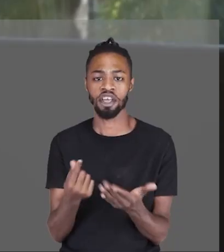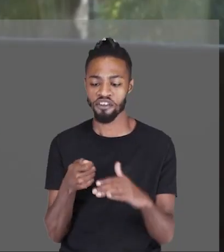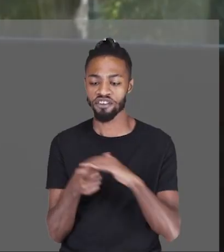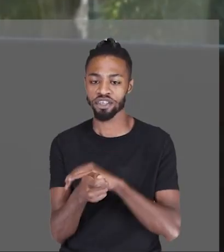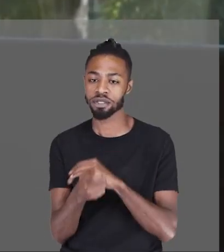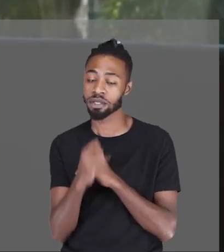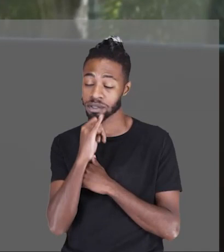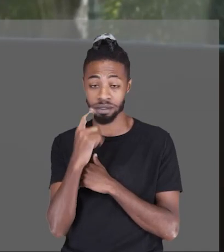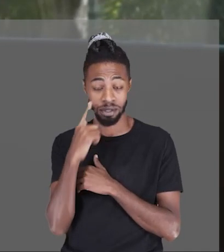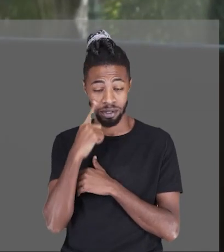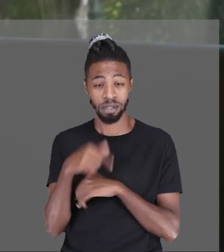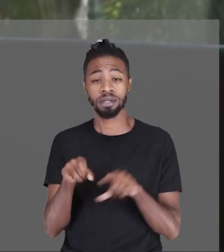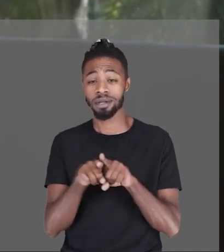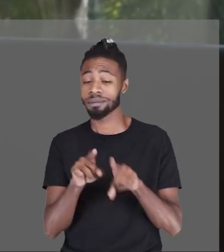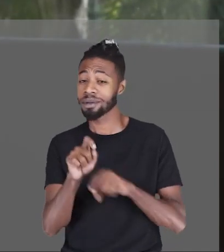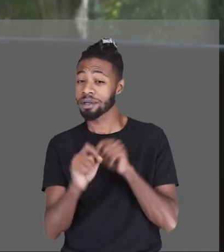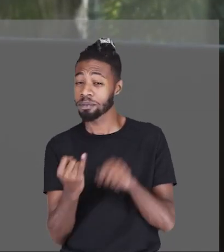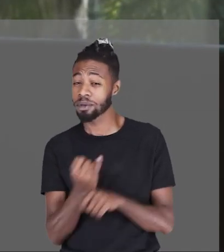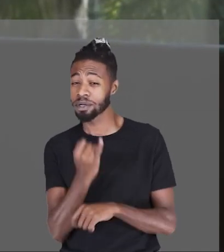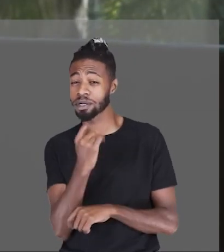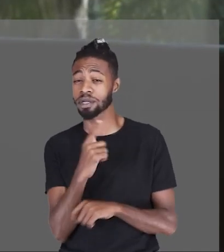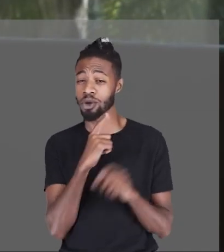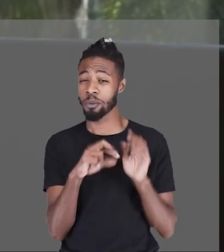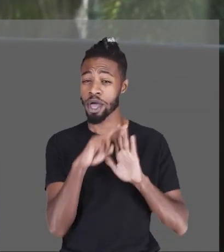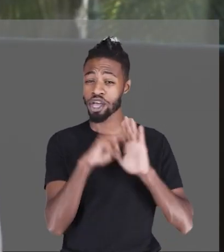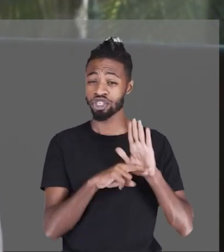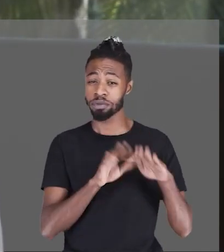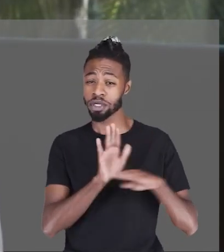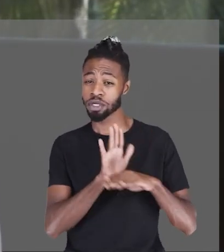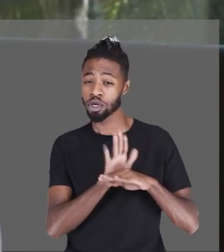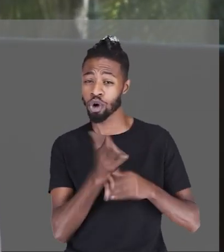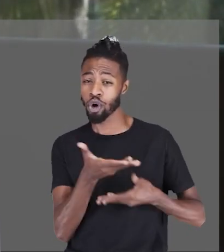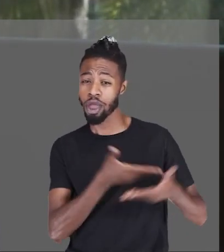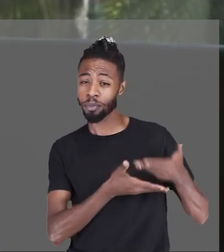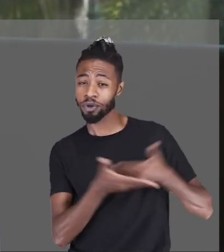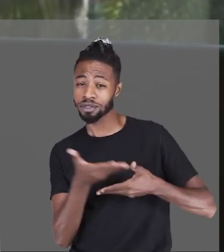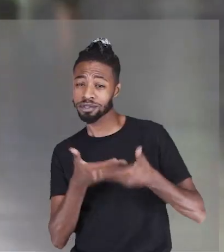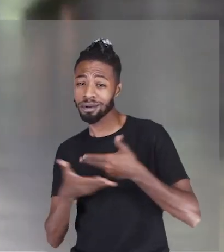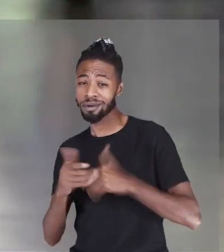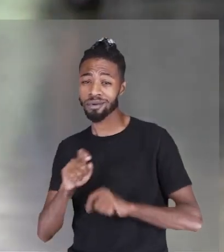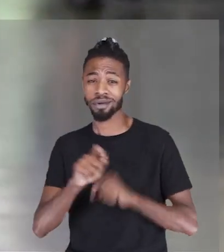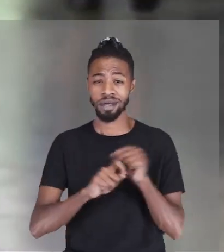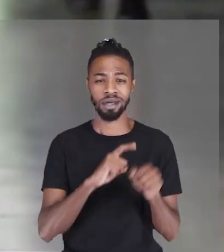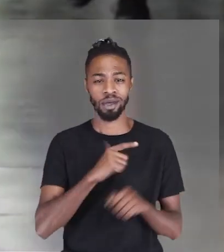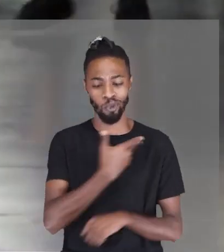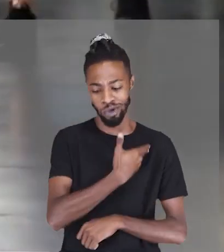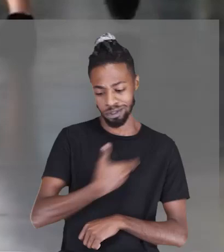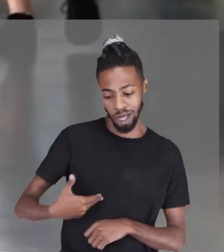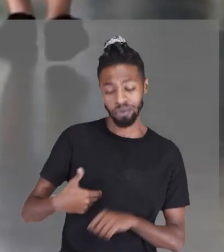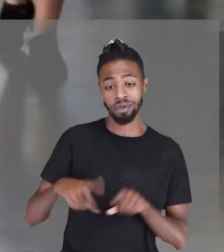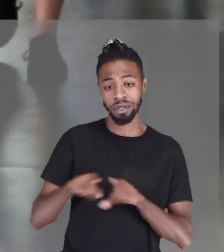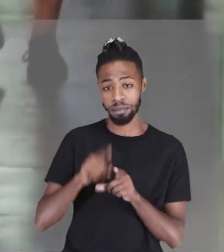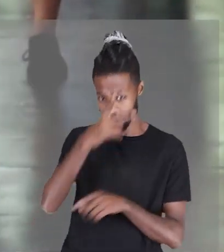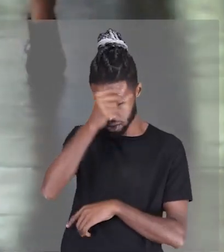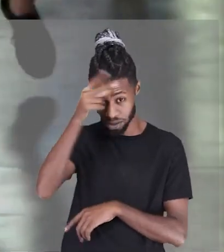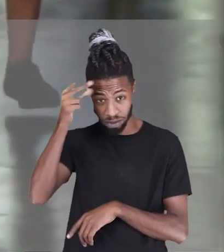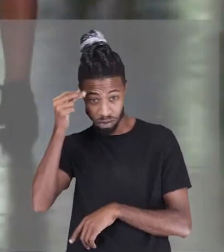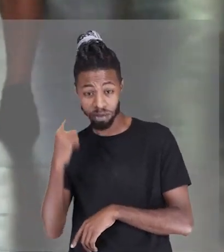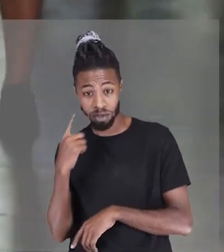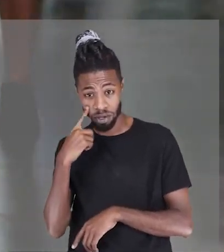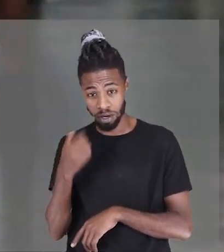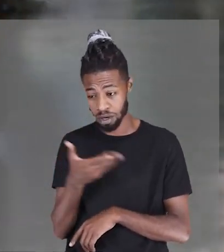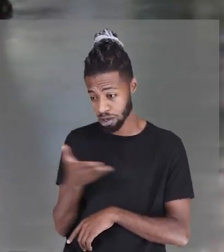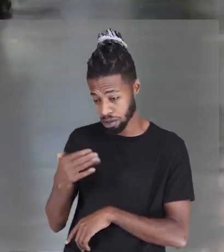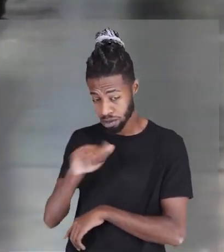processo. Isso implica que é muito importante ter um regime de colaboração entre o Estado e o município.